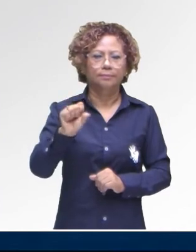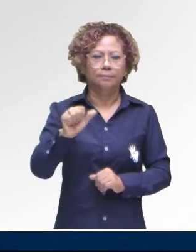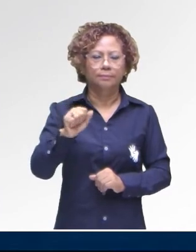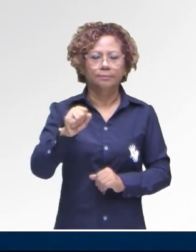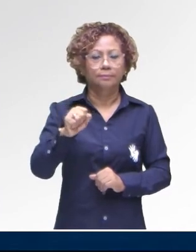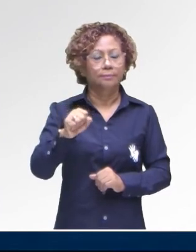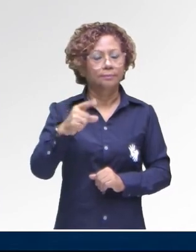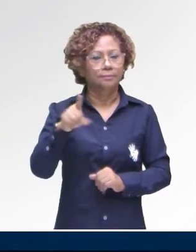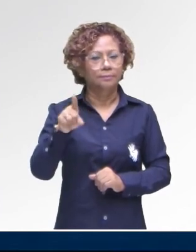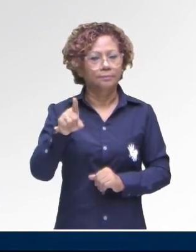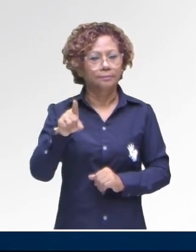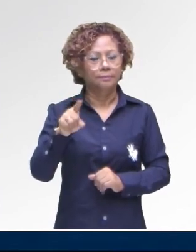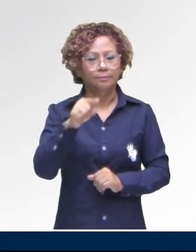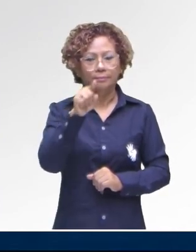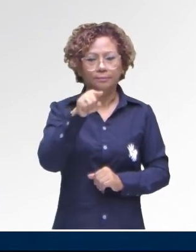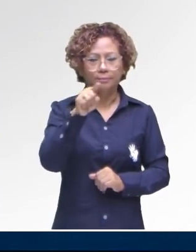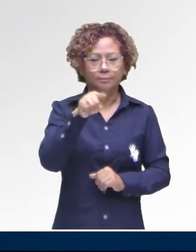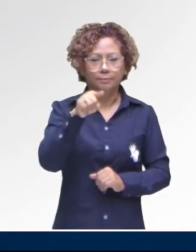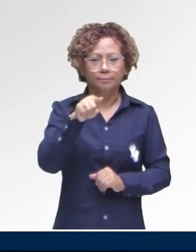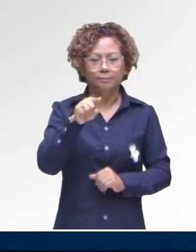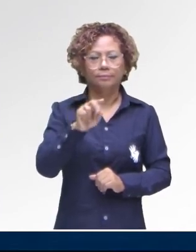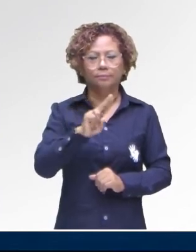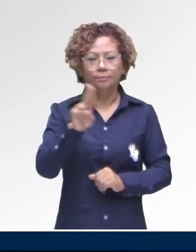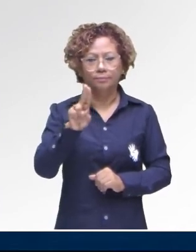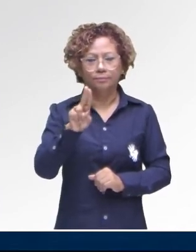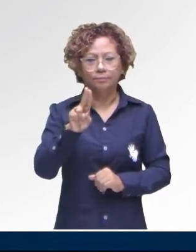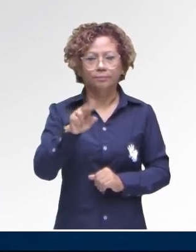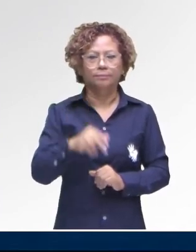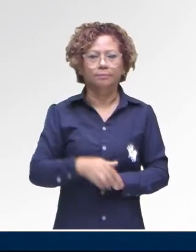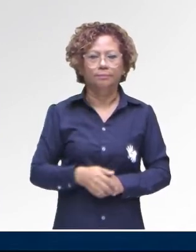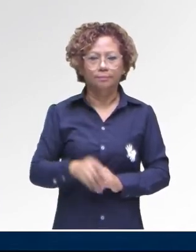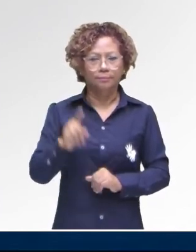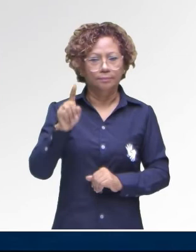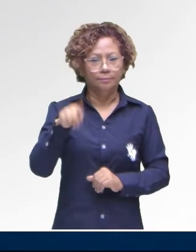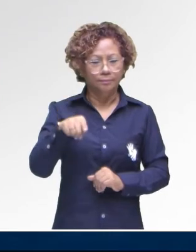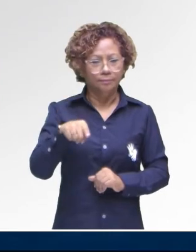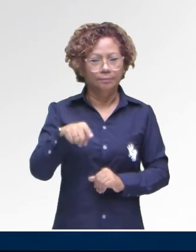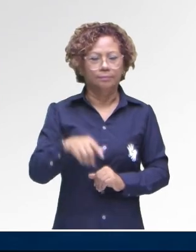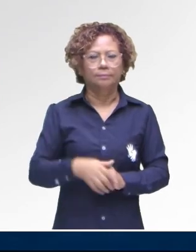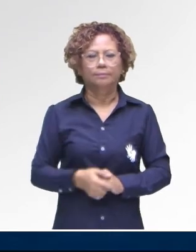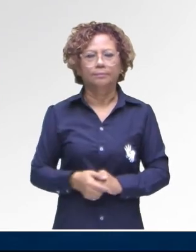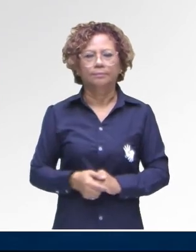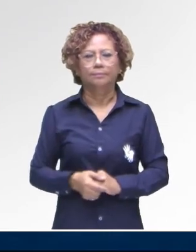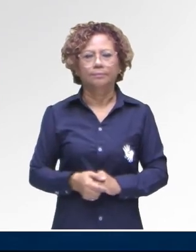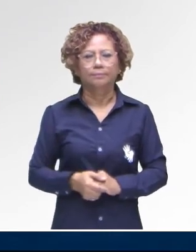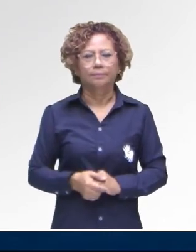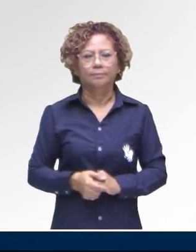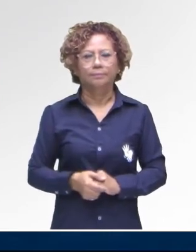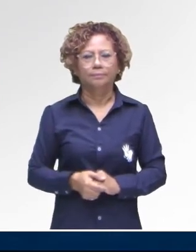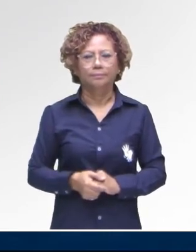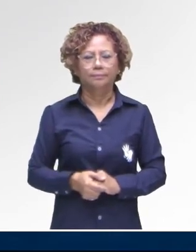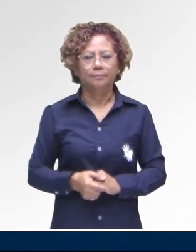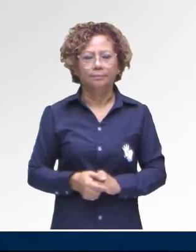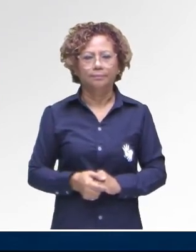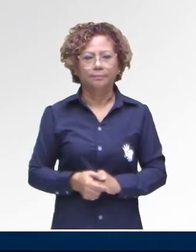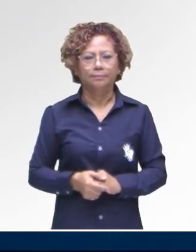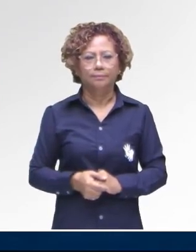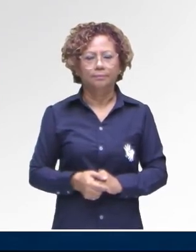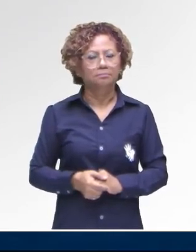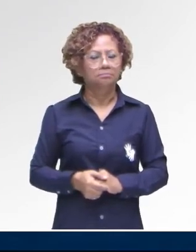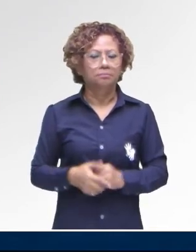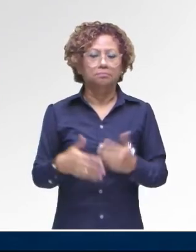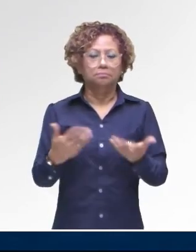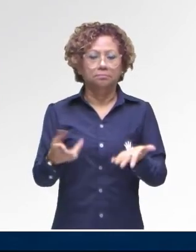na matemática são adimensionais. Todos os pontos são especificados na matemática